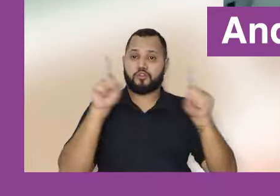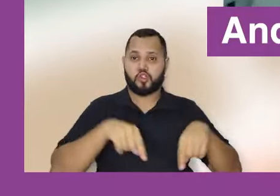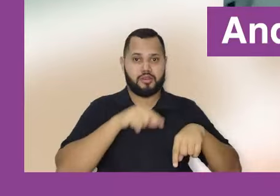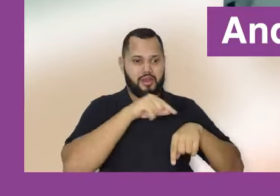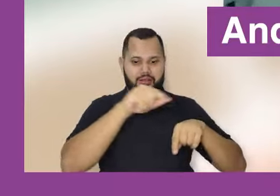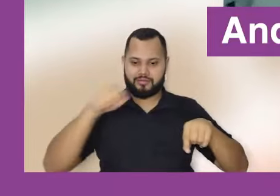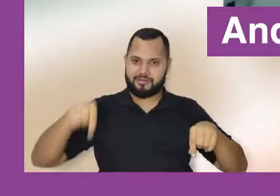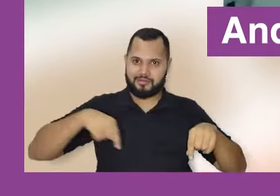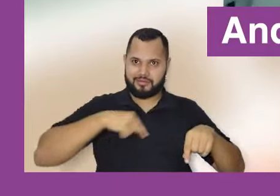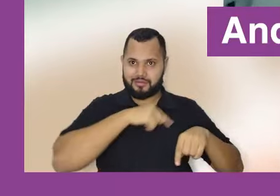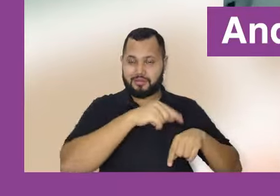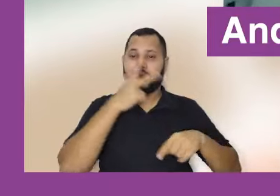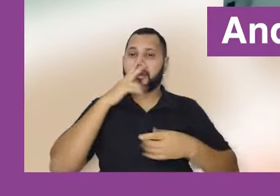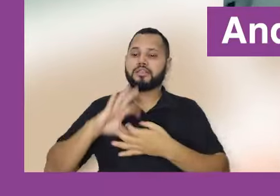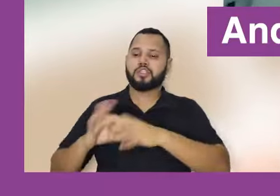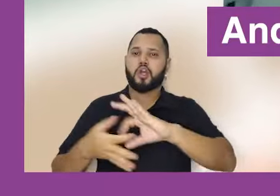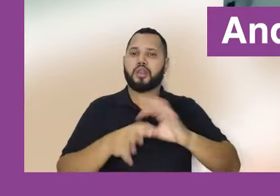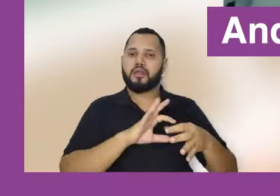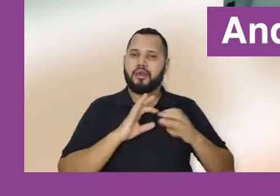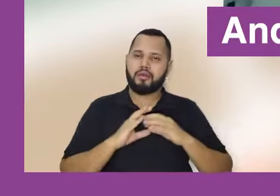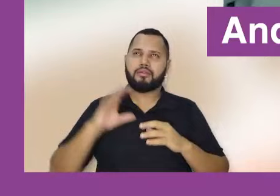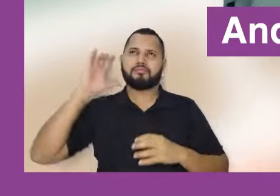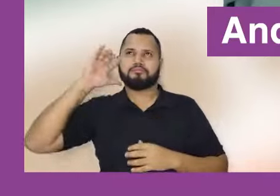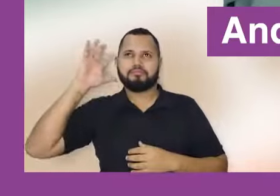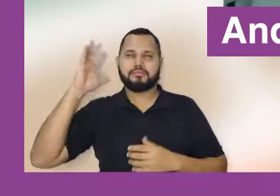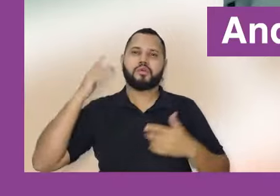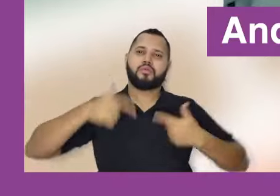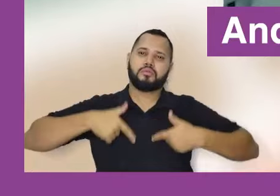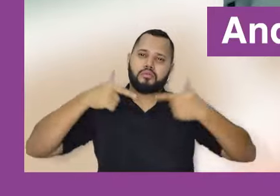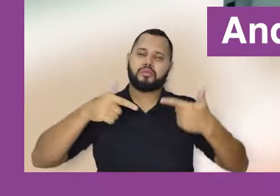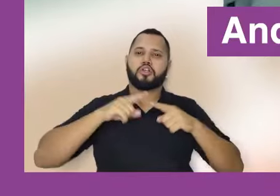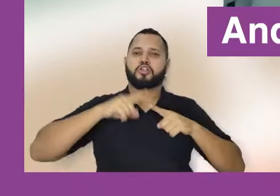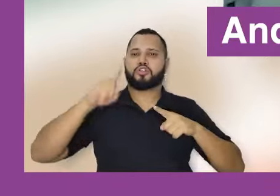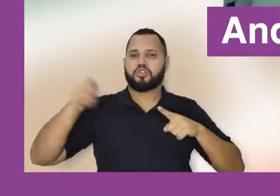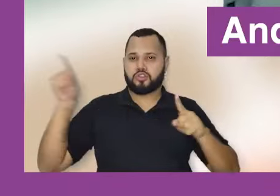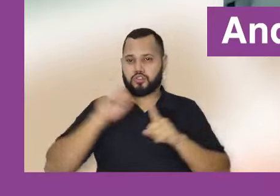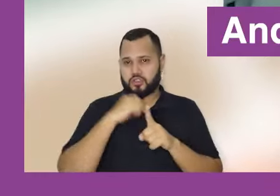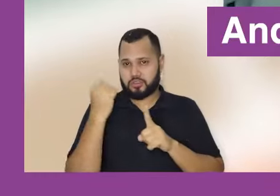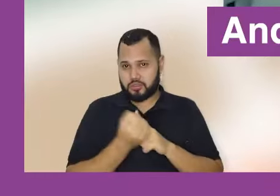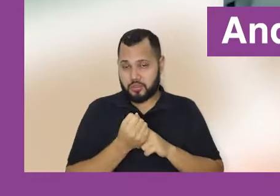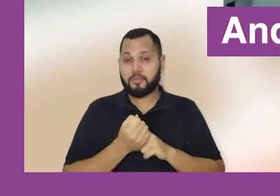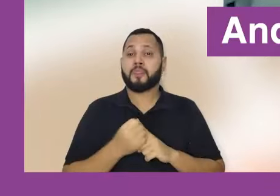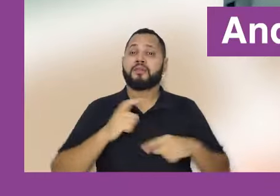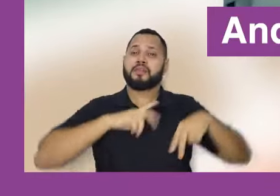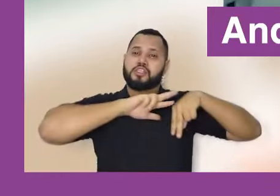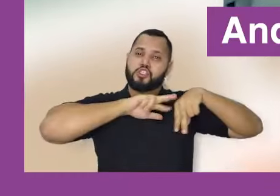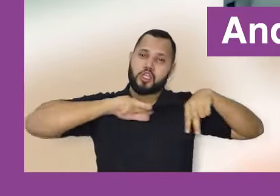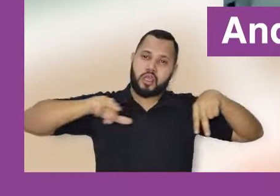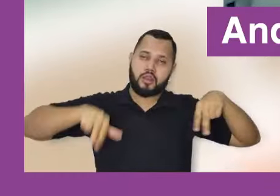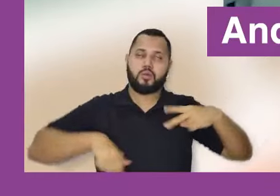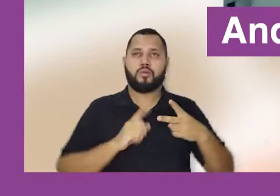colaboradores né que se conectam com causas com marcadores sociais enfim temos gênero